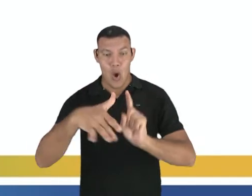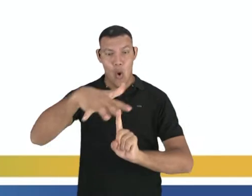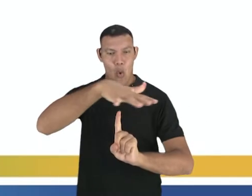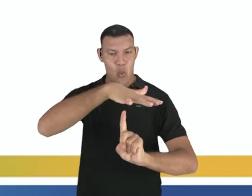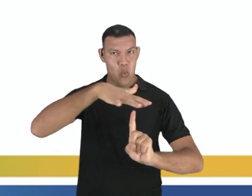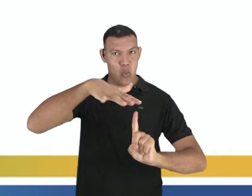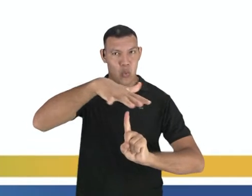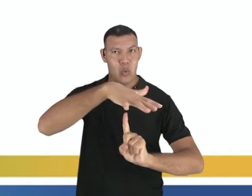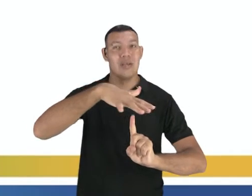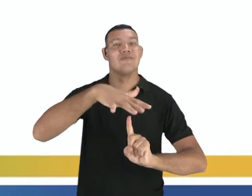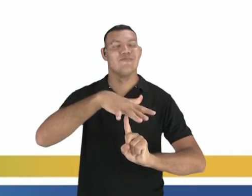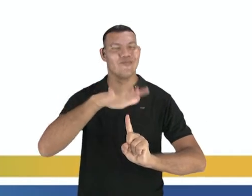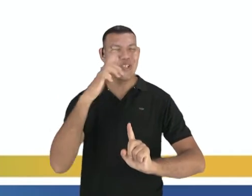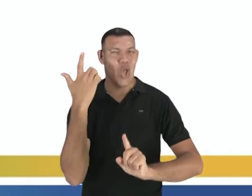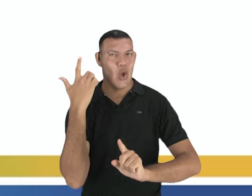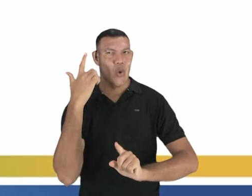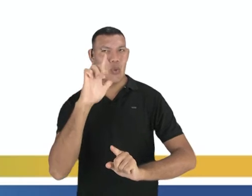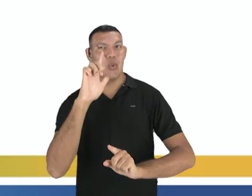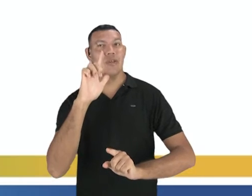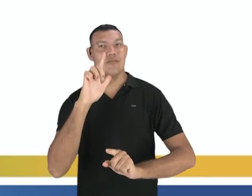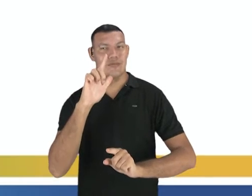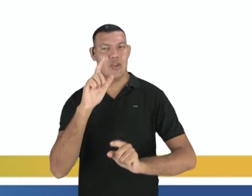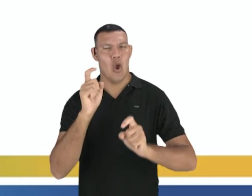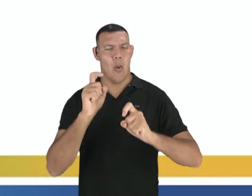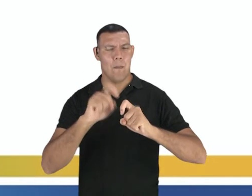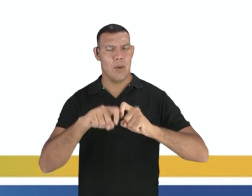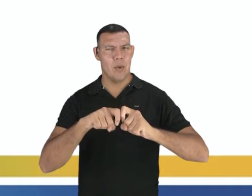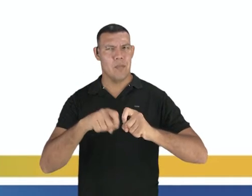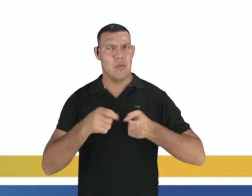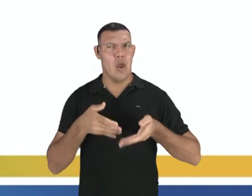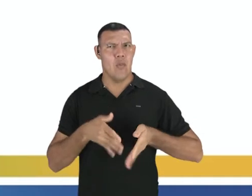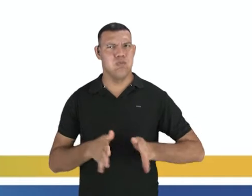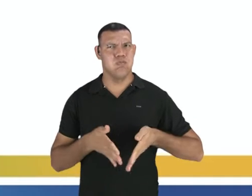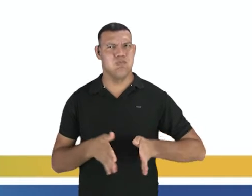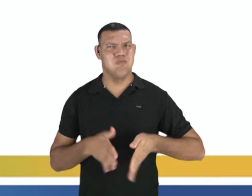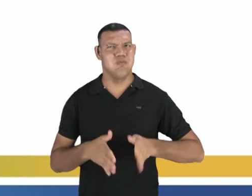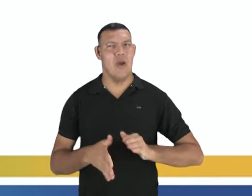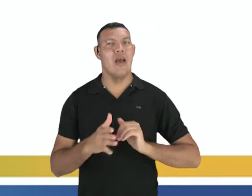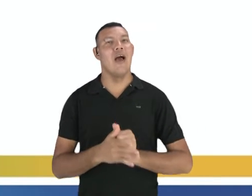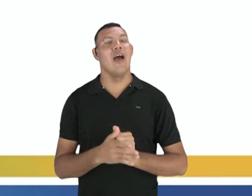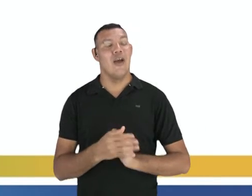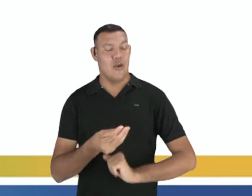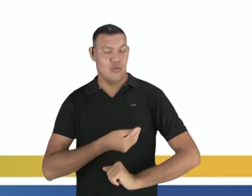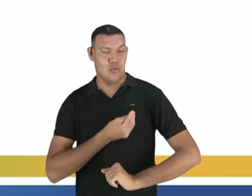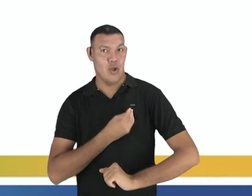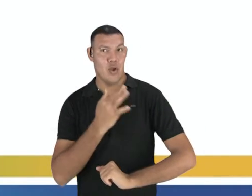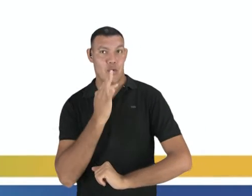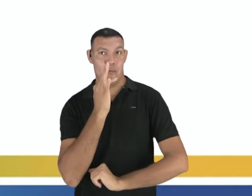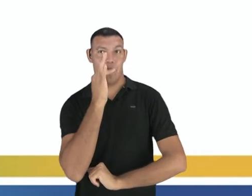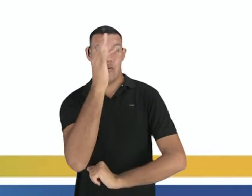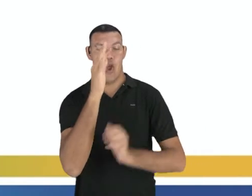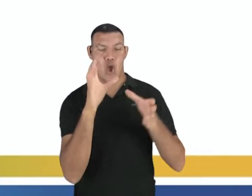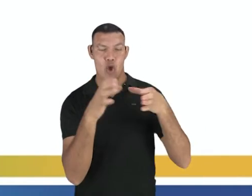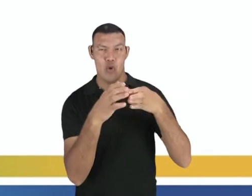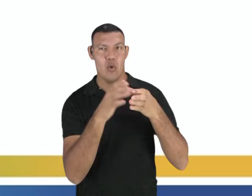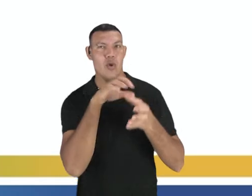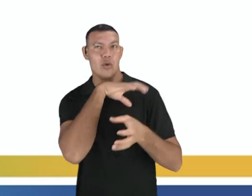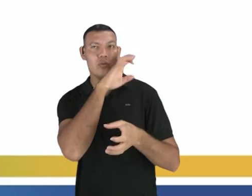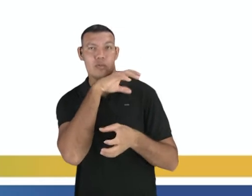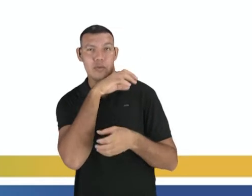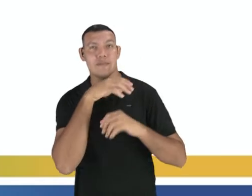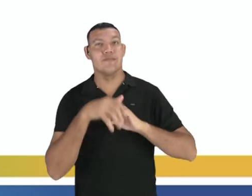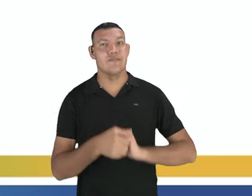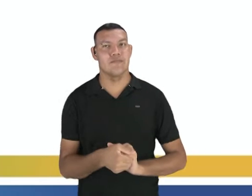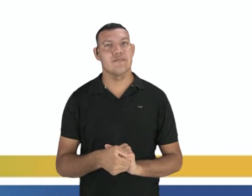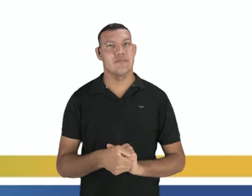àquele ambiente conseguiriam se reproduzir e assim sobreviver. A espécie conseguiria